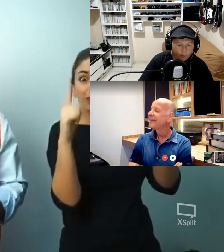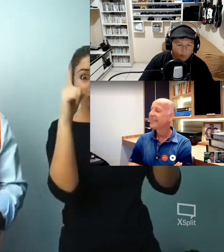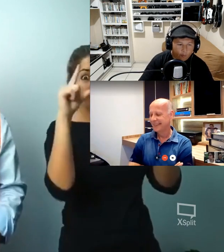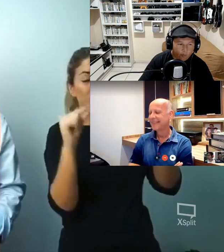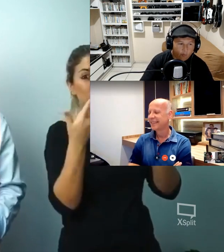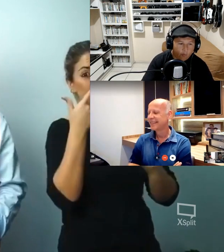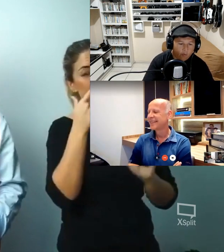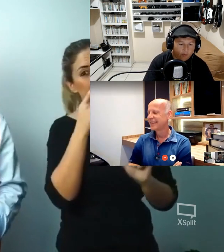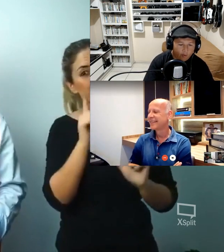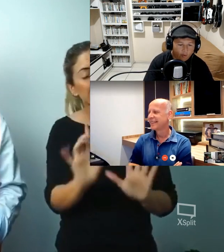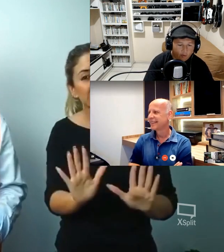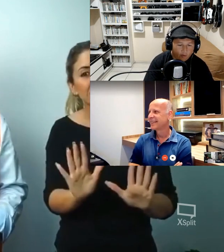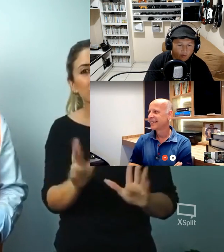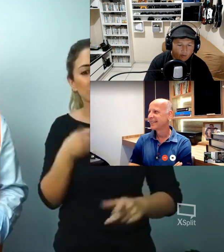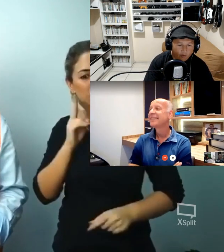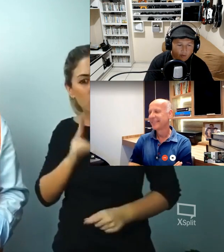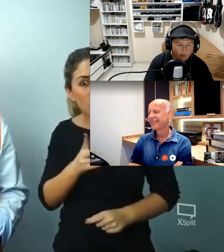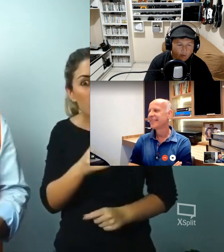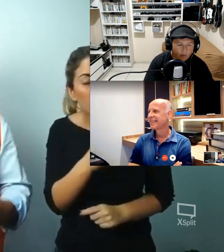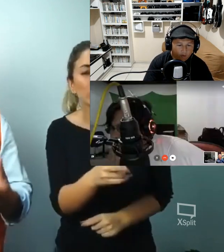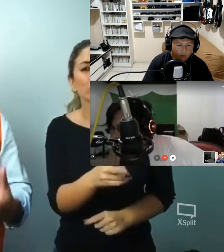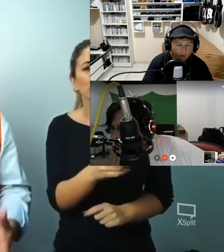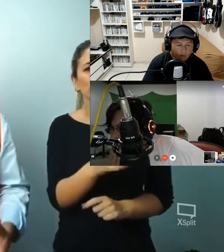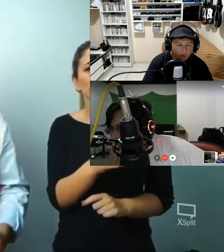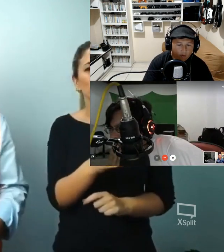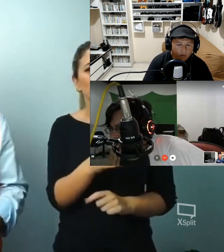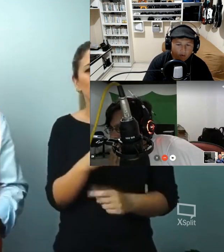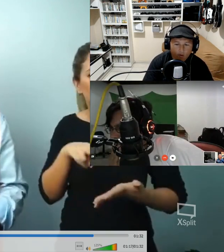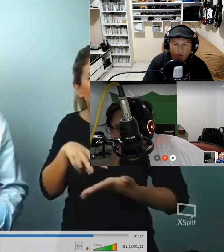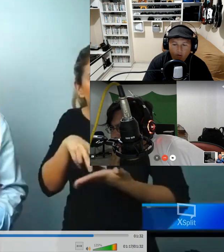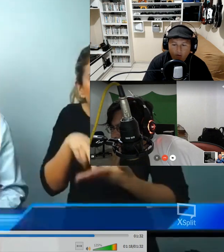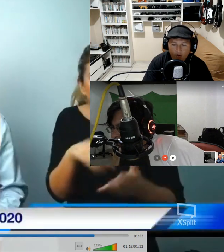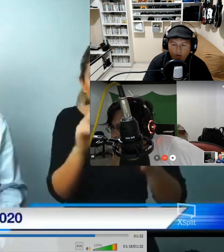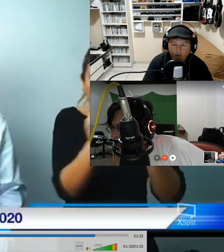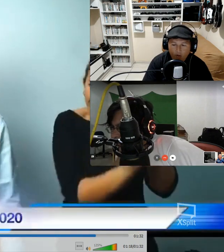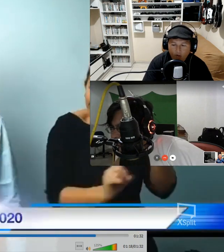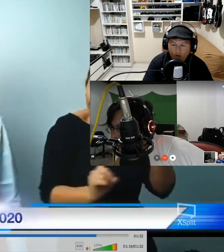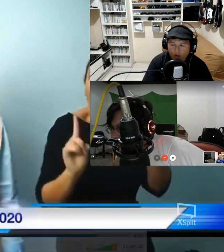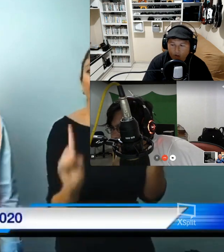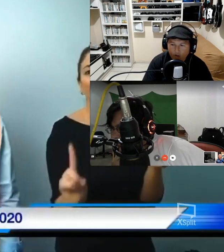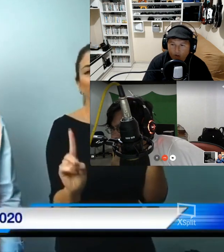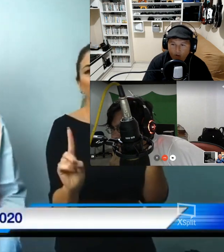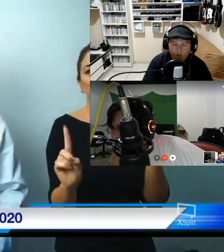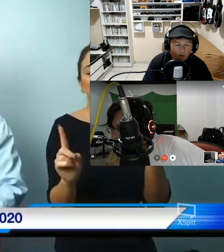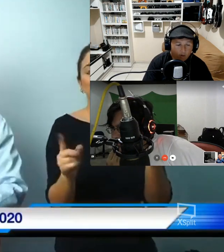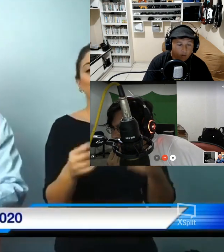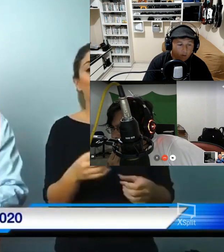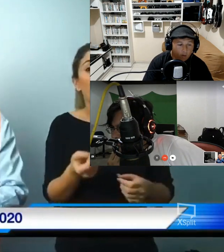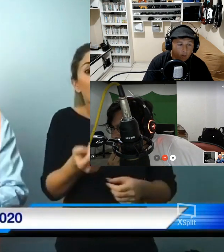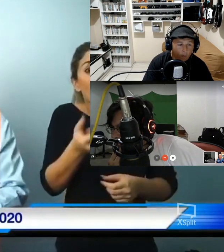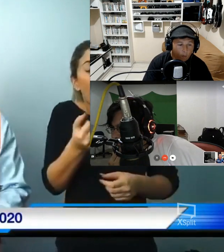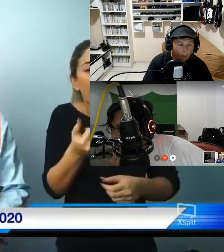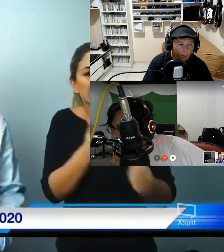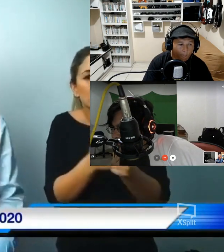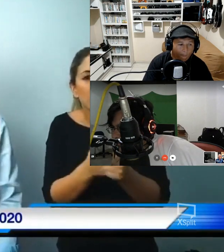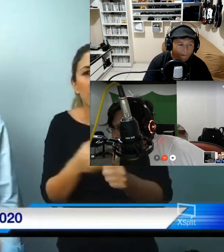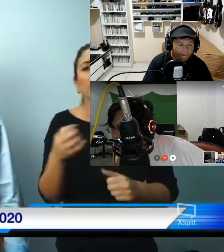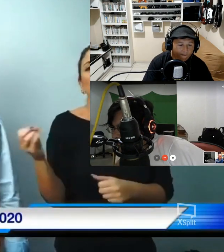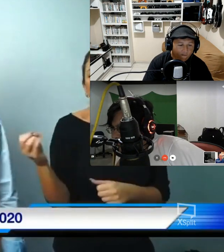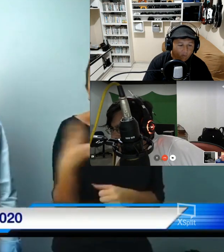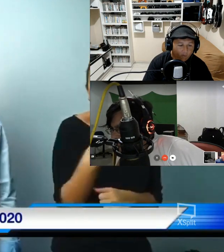continuar firmes nessa medida de isolamento, mas em breve nós teremos novidade, esta semana mesmo, um pouco mais de